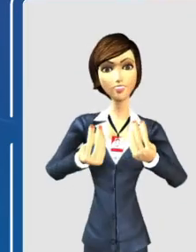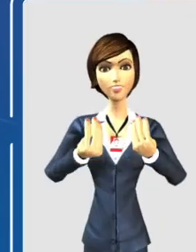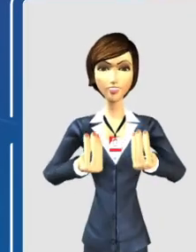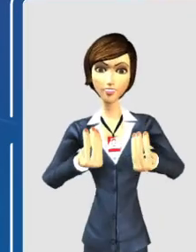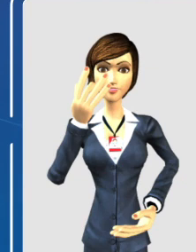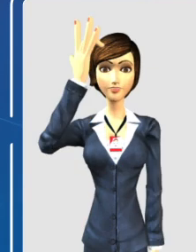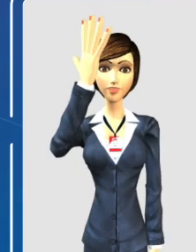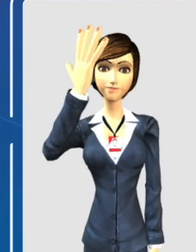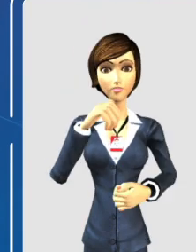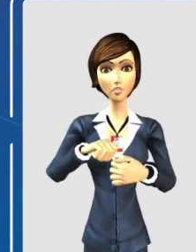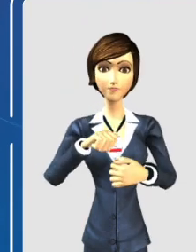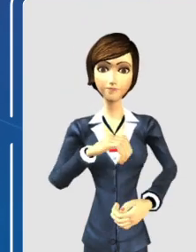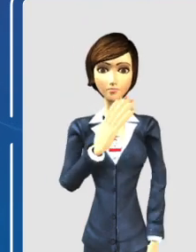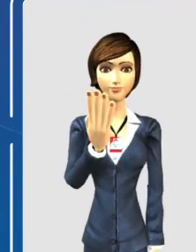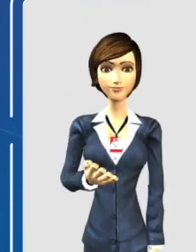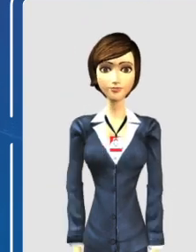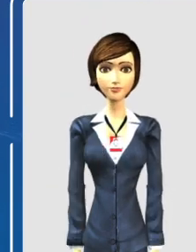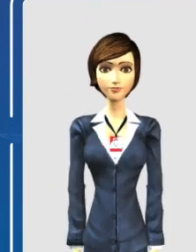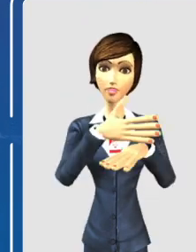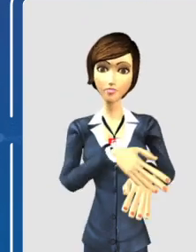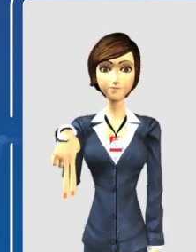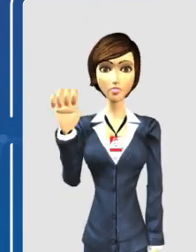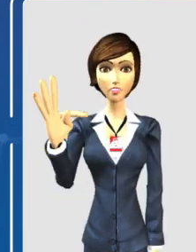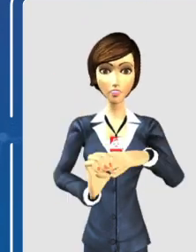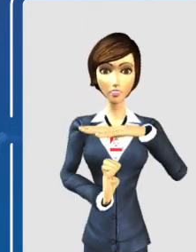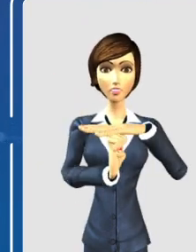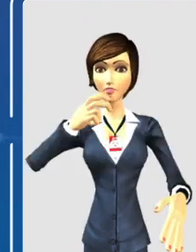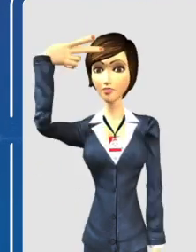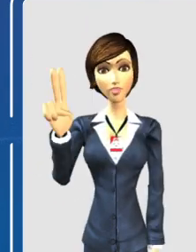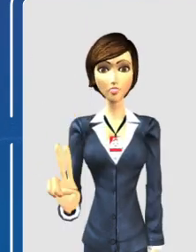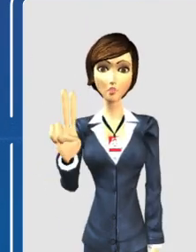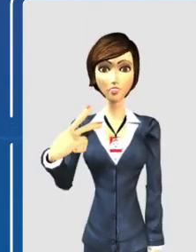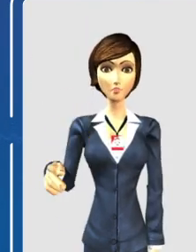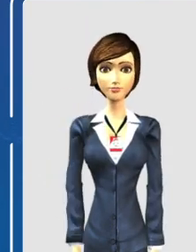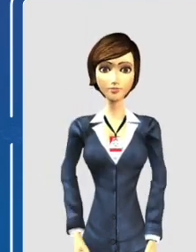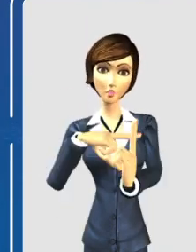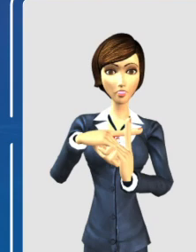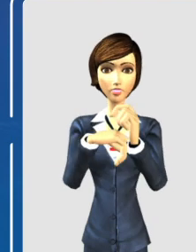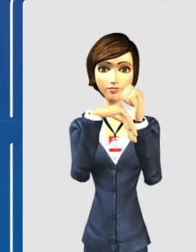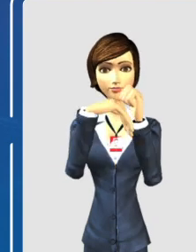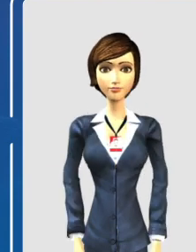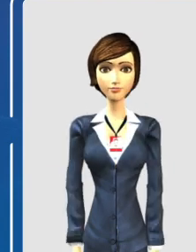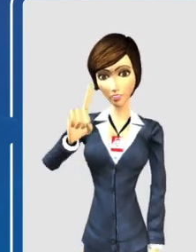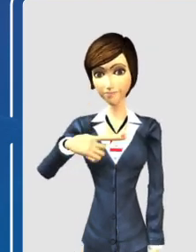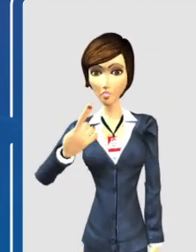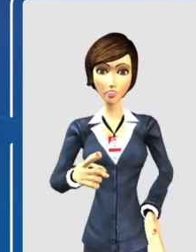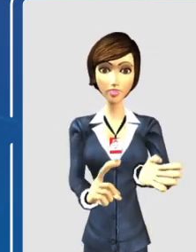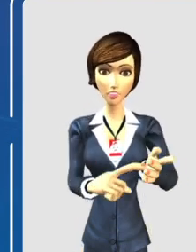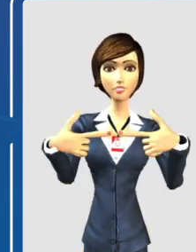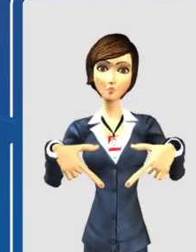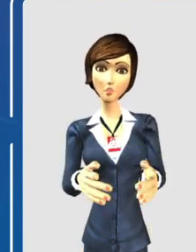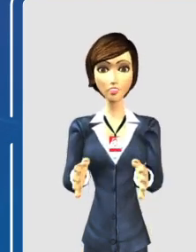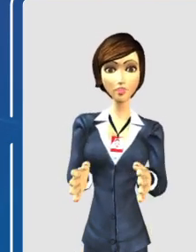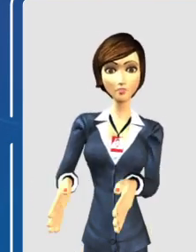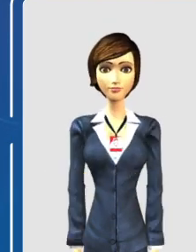Veja só como é simples fazer uma solicitação. Acesse o Net Empresa com seu usuário e senha e em seguida clique em